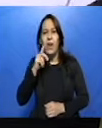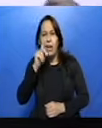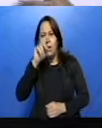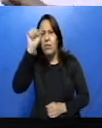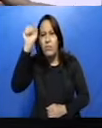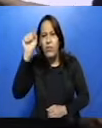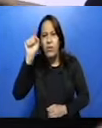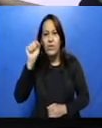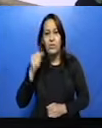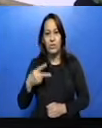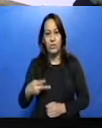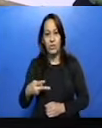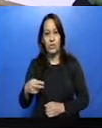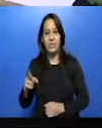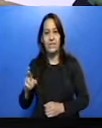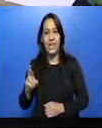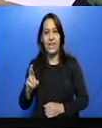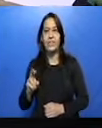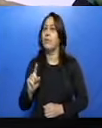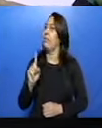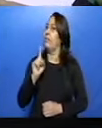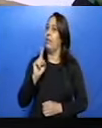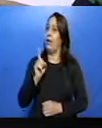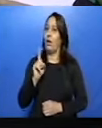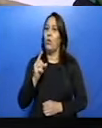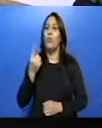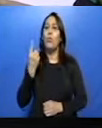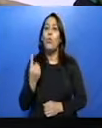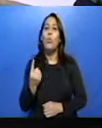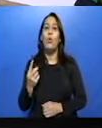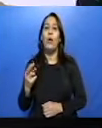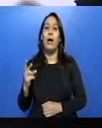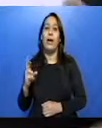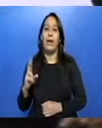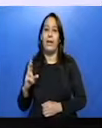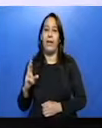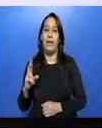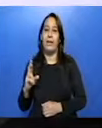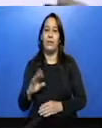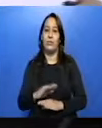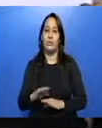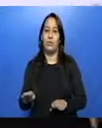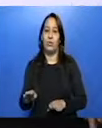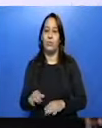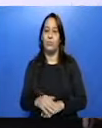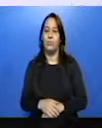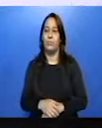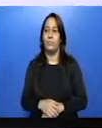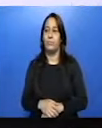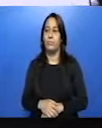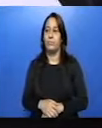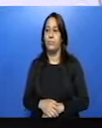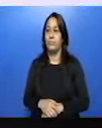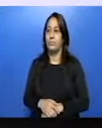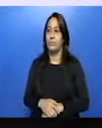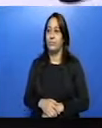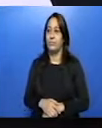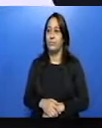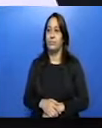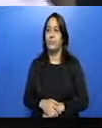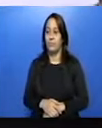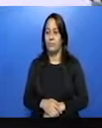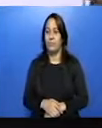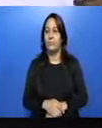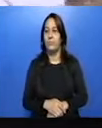é forte. Porque antes é uma consoante. Então, eu uso um